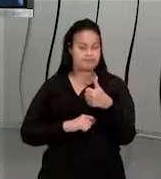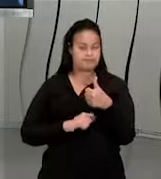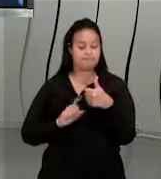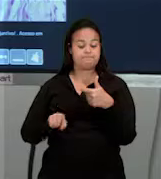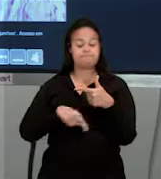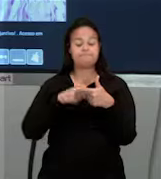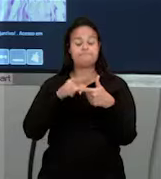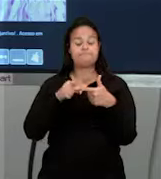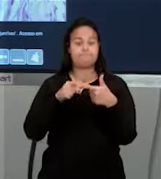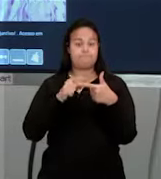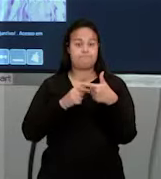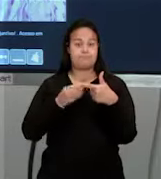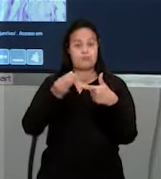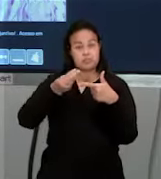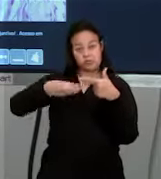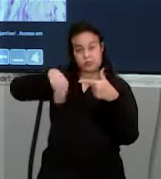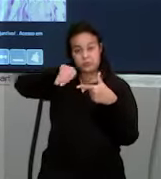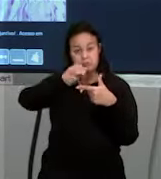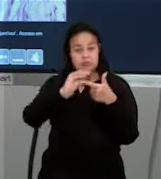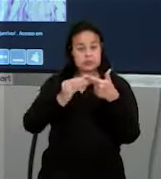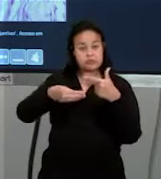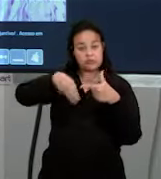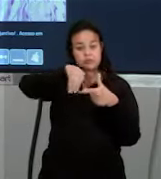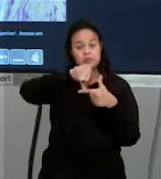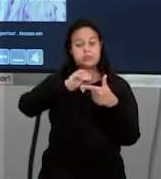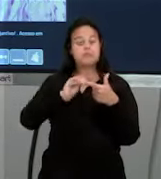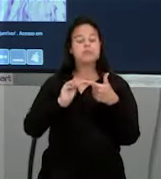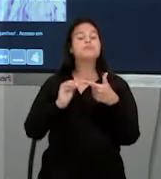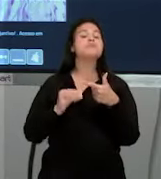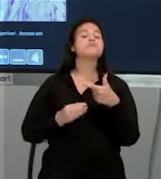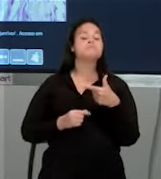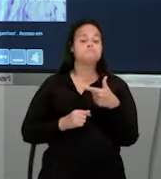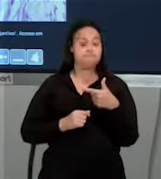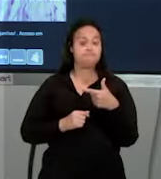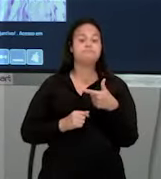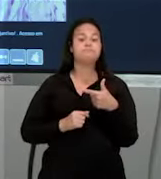vou encontrar substâncias,